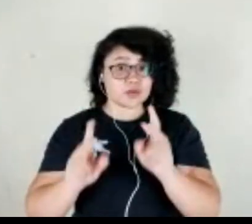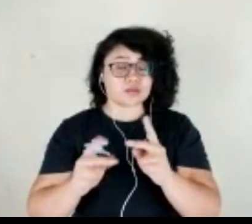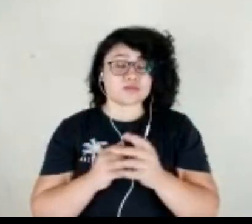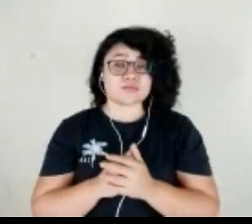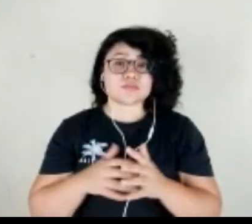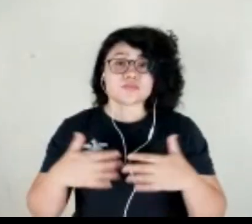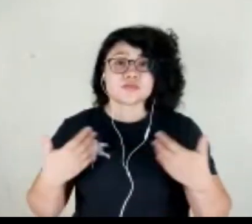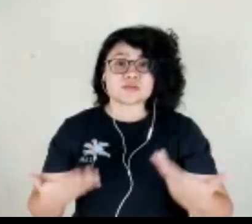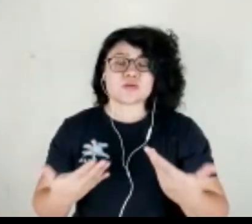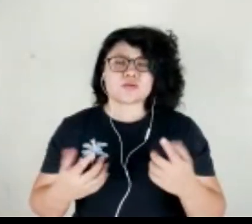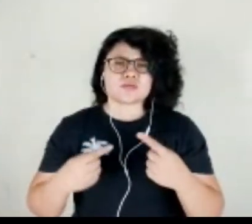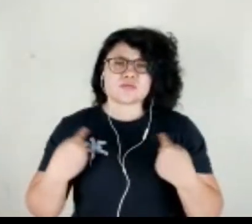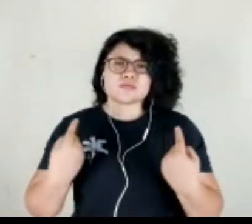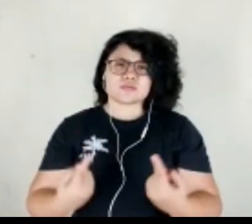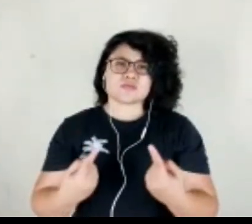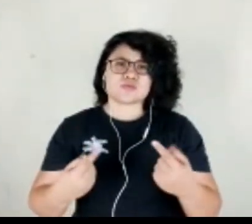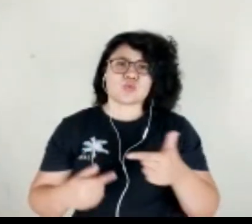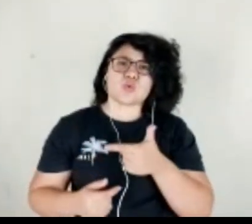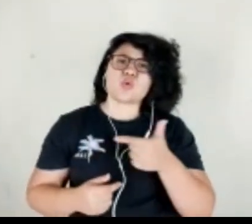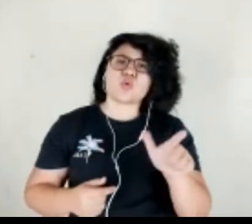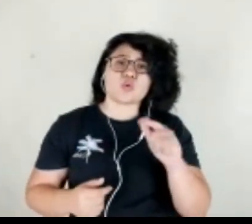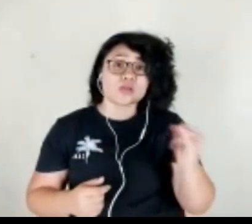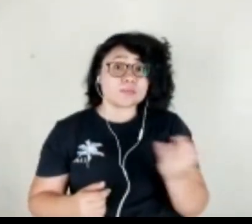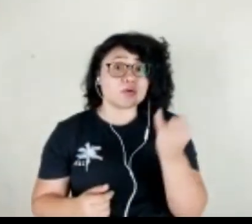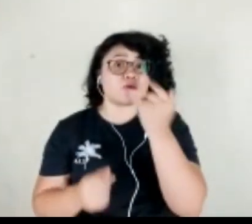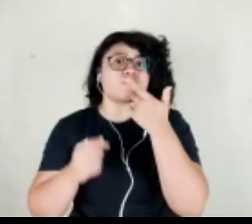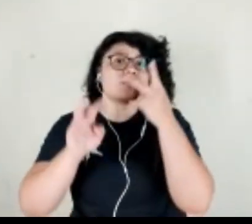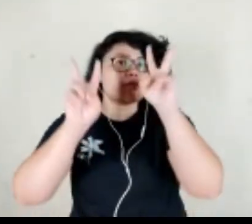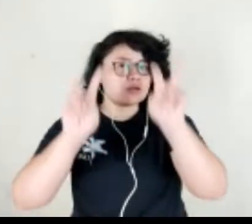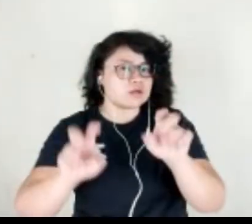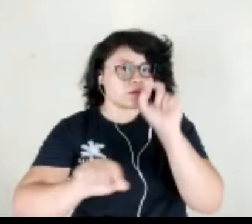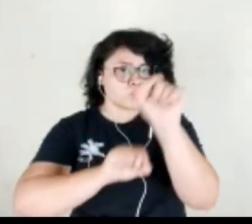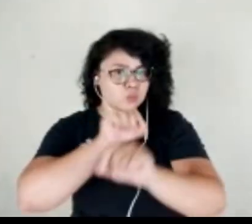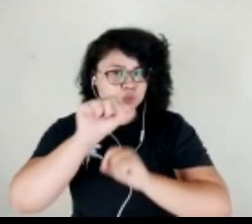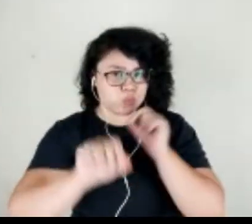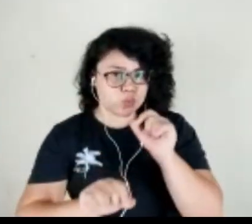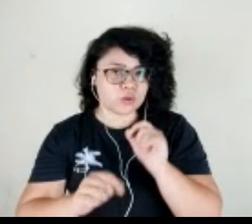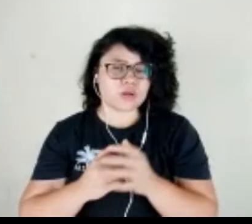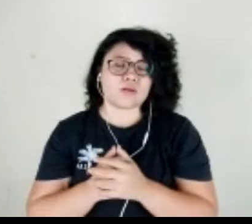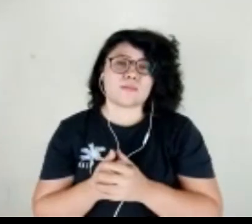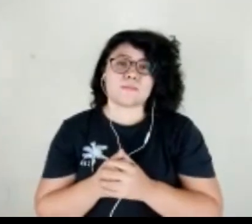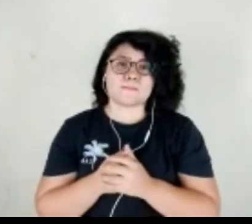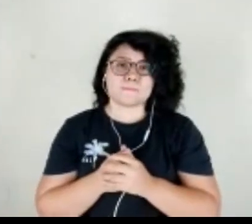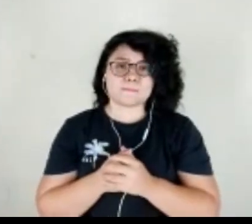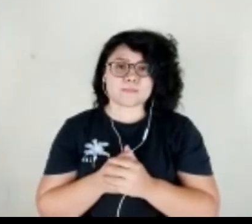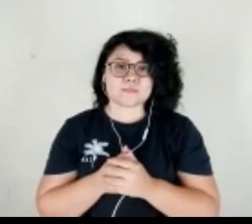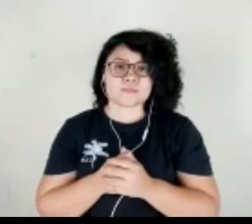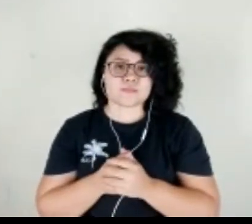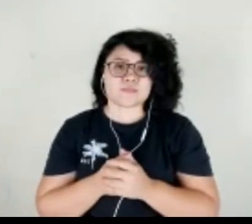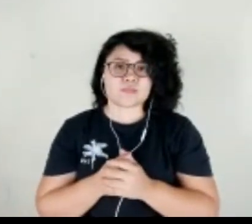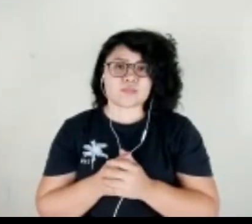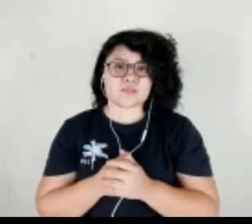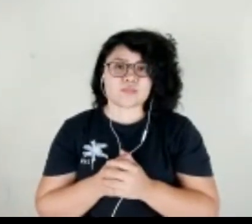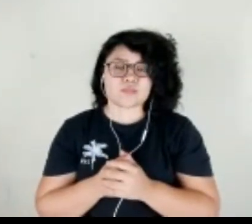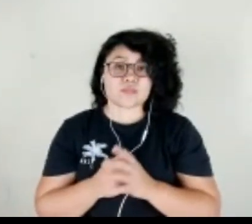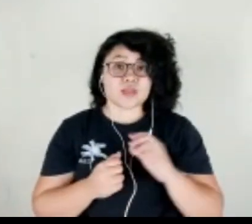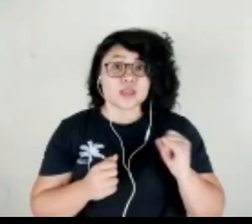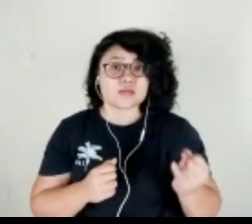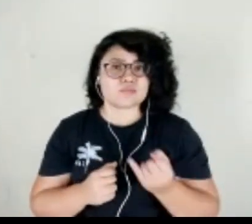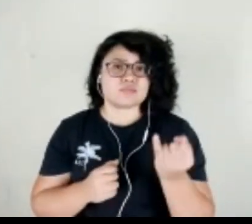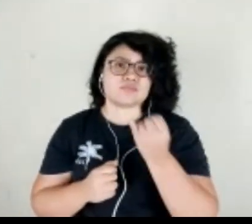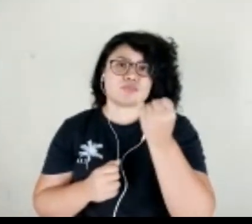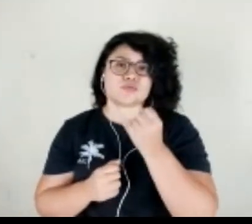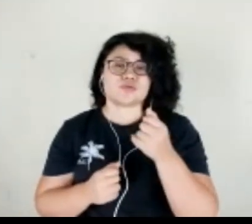Outro ponto principal que a gente tem que entender é o seguinte: a